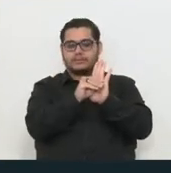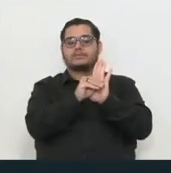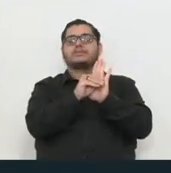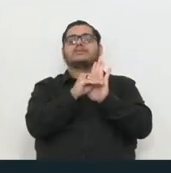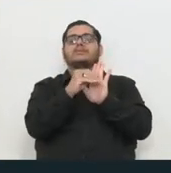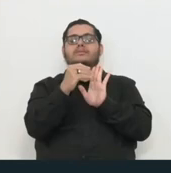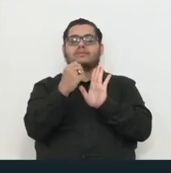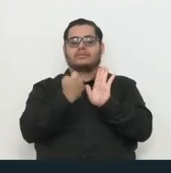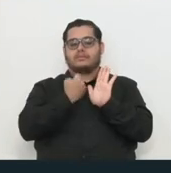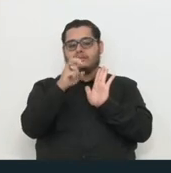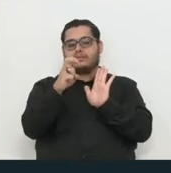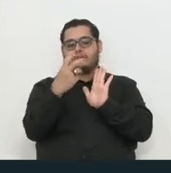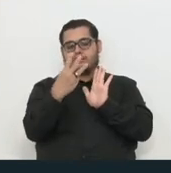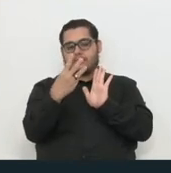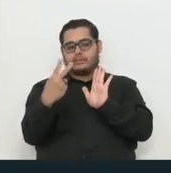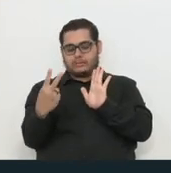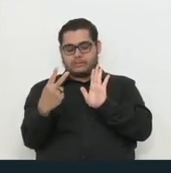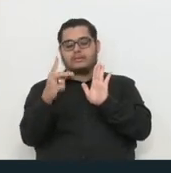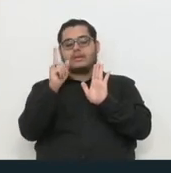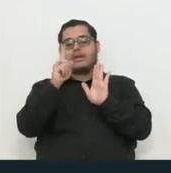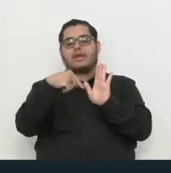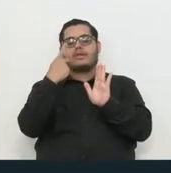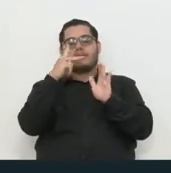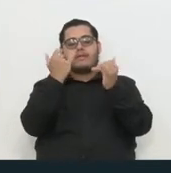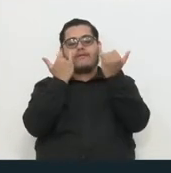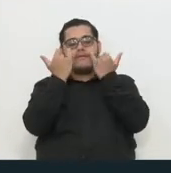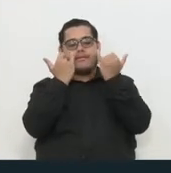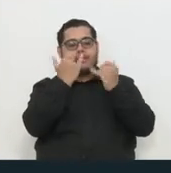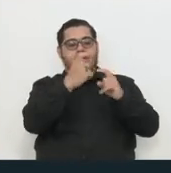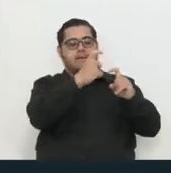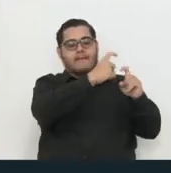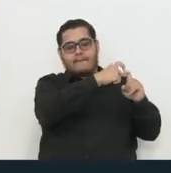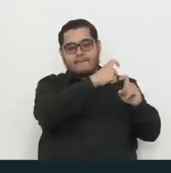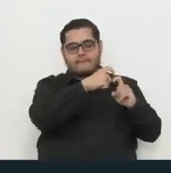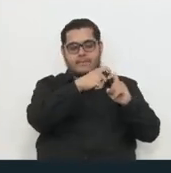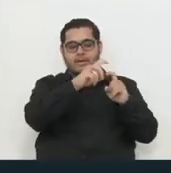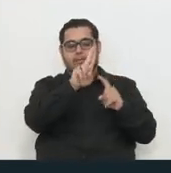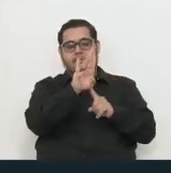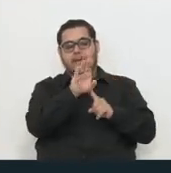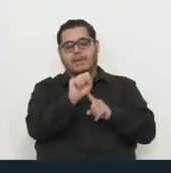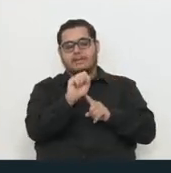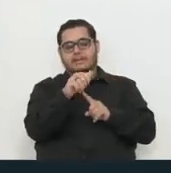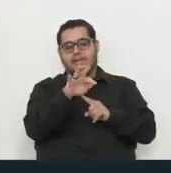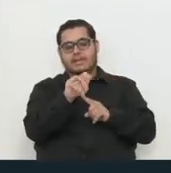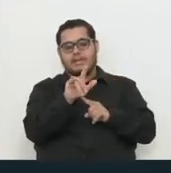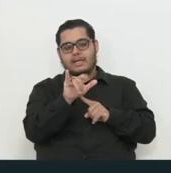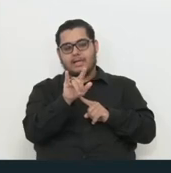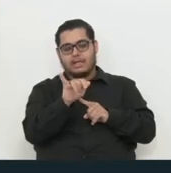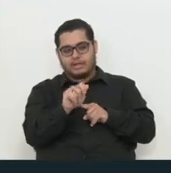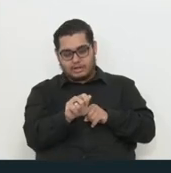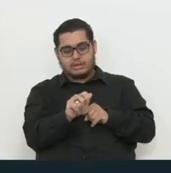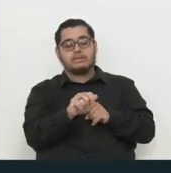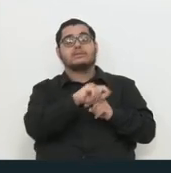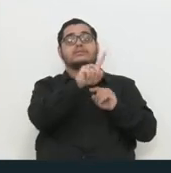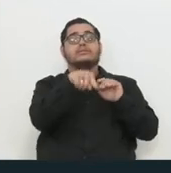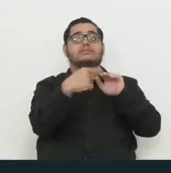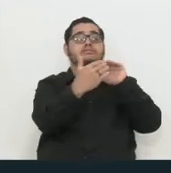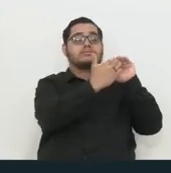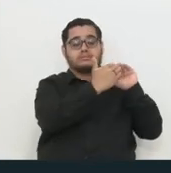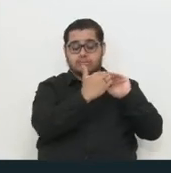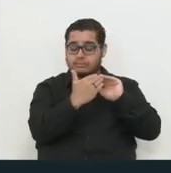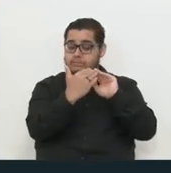autor Vereador Leão Dourado em discussão encerrada discussão e votação os vereadores favoráveis pelas Como estão os contratos se manifestem